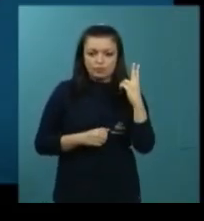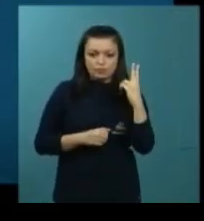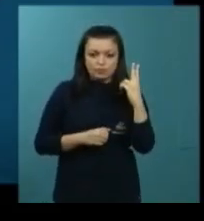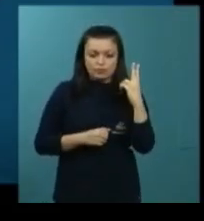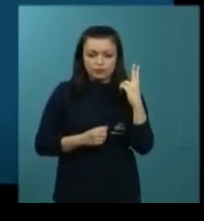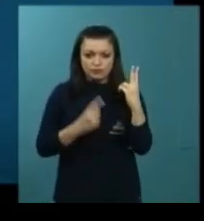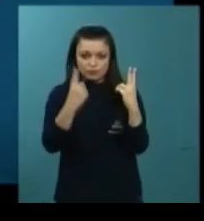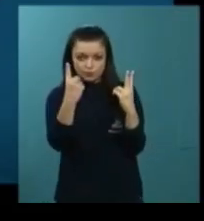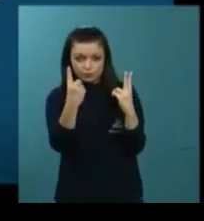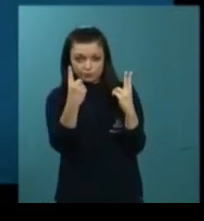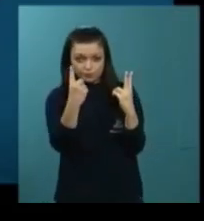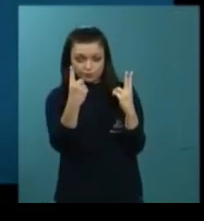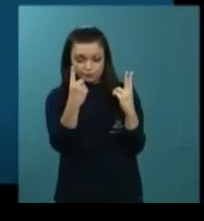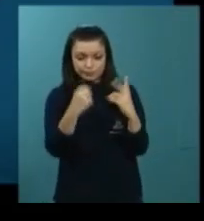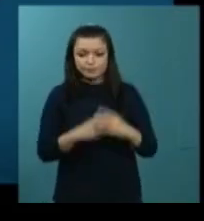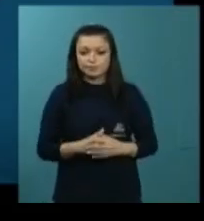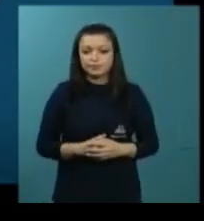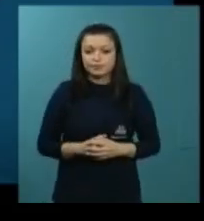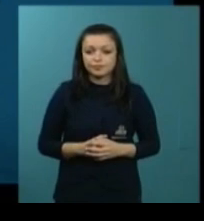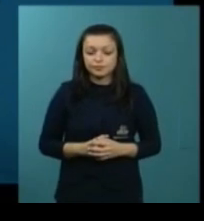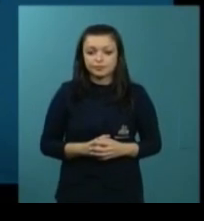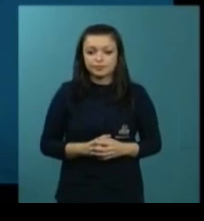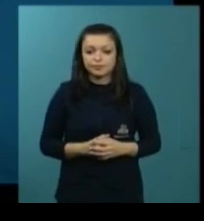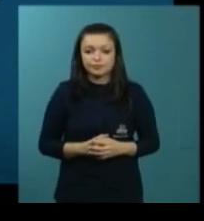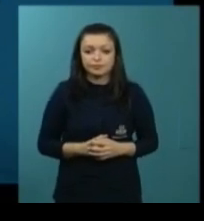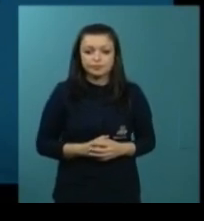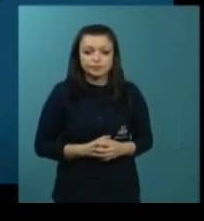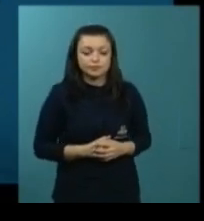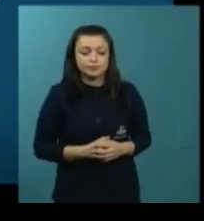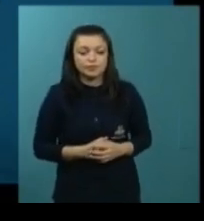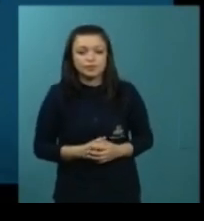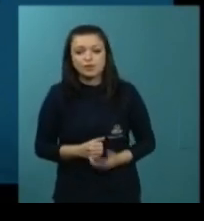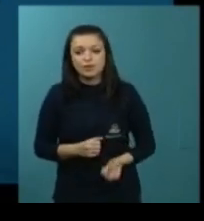2 e 1,